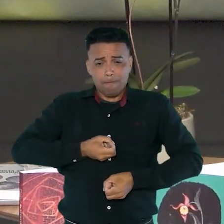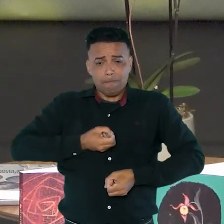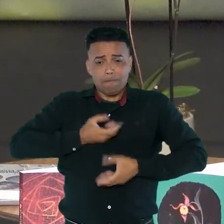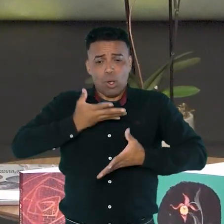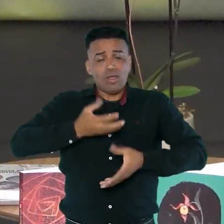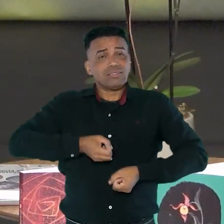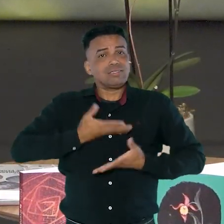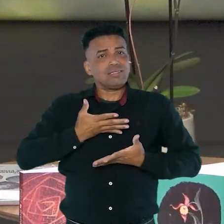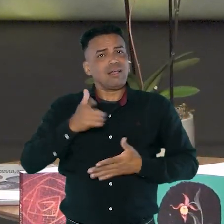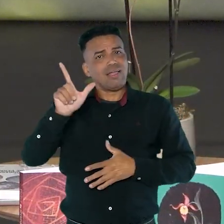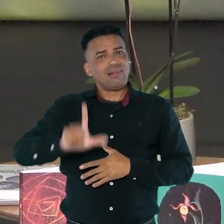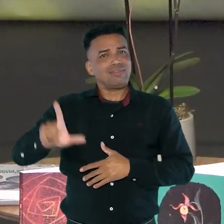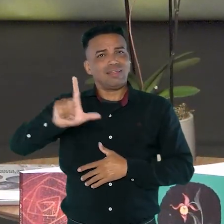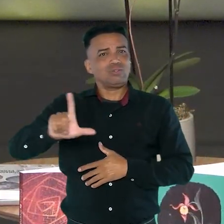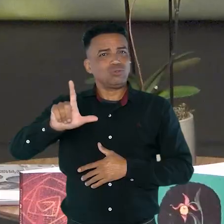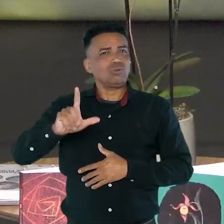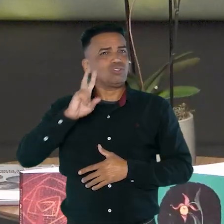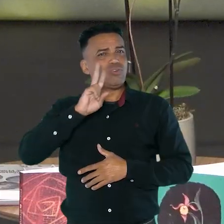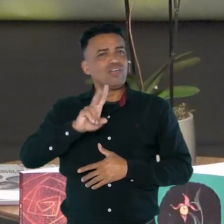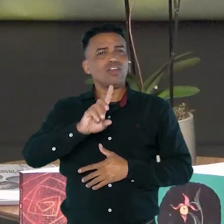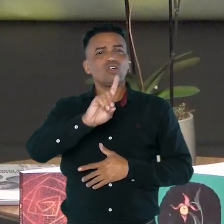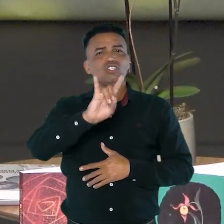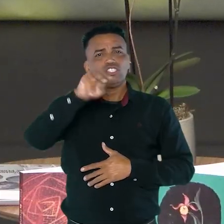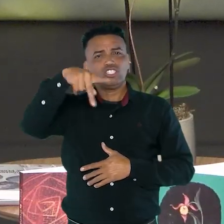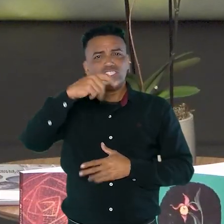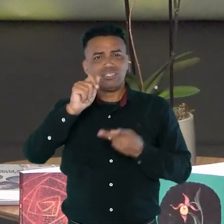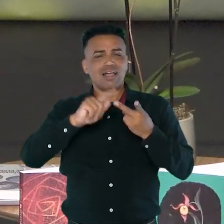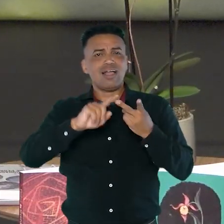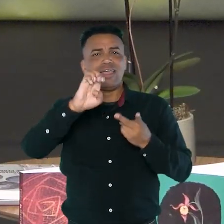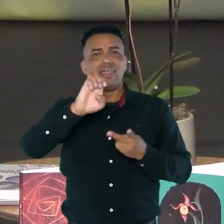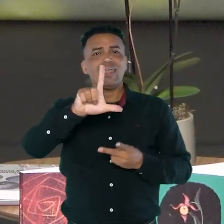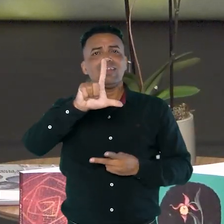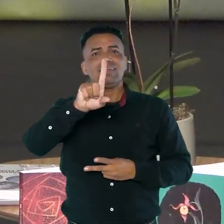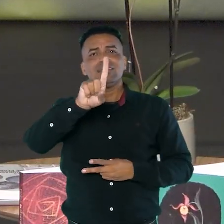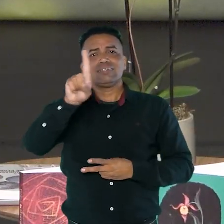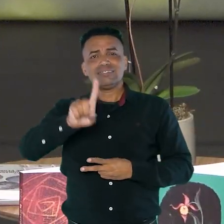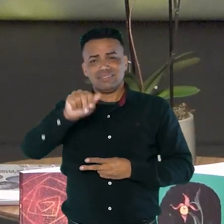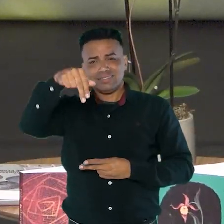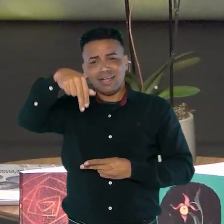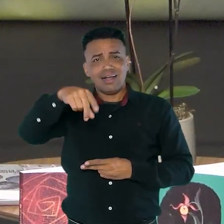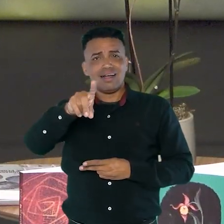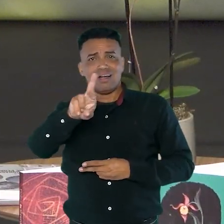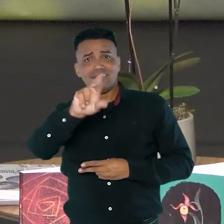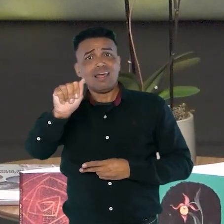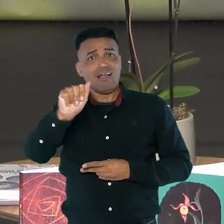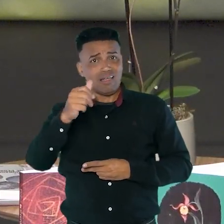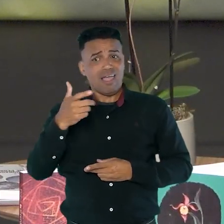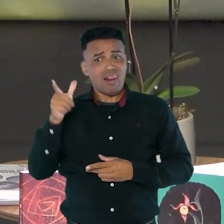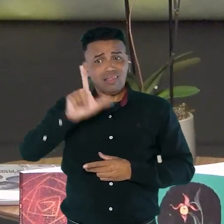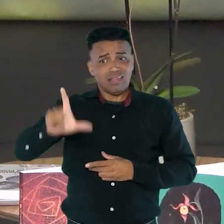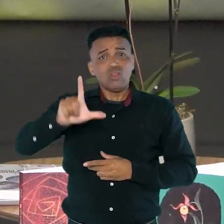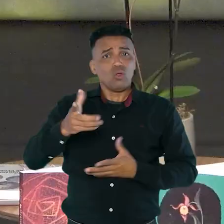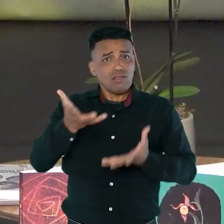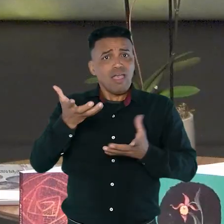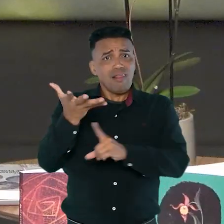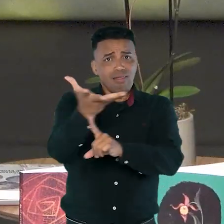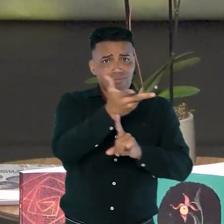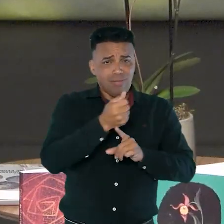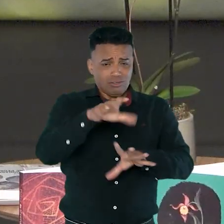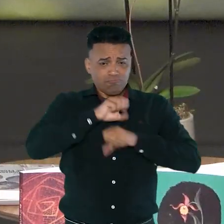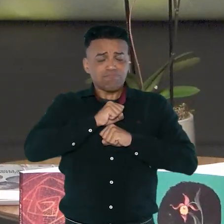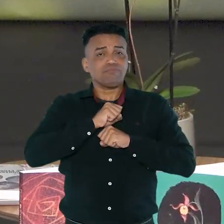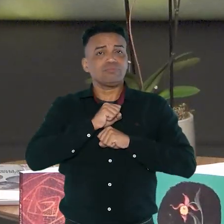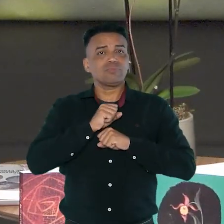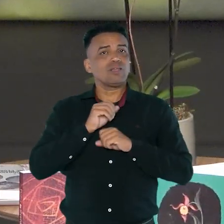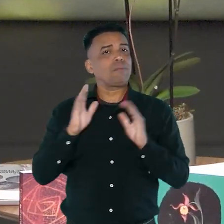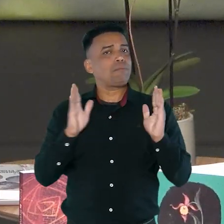viver de literatura. Estou vendo aqui a Dinha, estou vendo a Elisandra. Querem viver de literatura, querem viver da sua arte. Era uma coisa que na minha